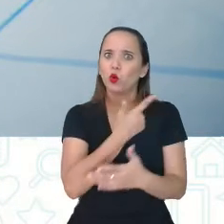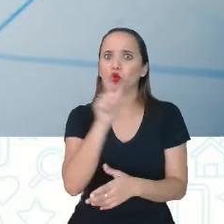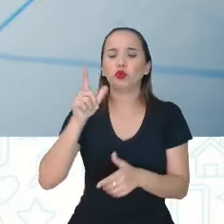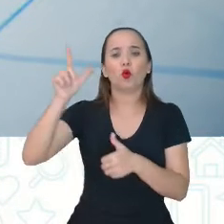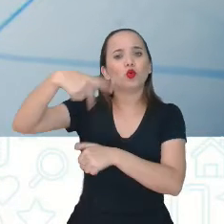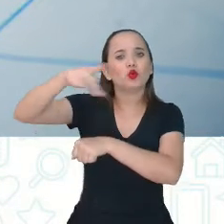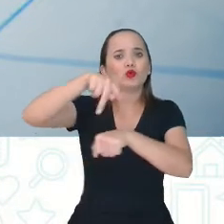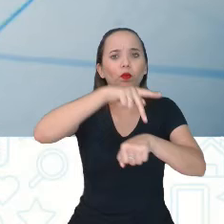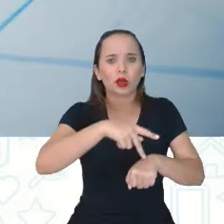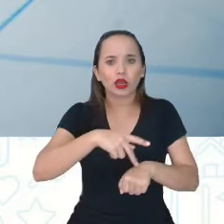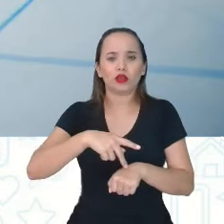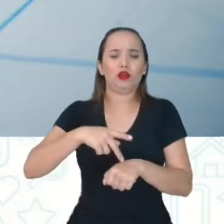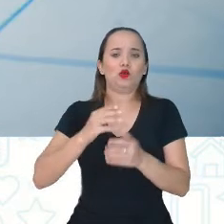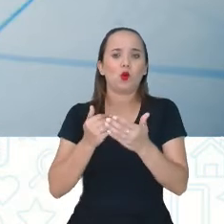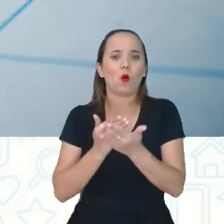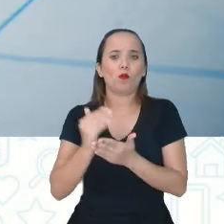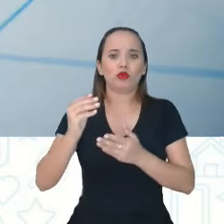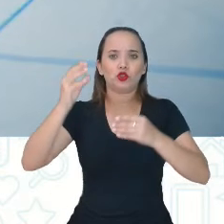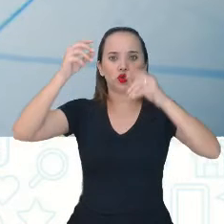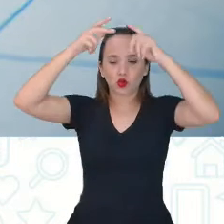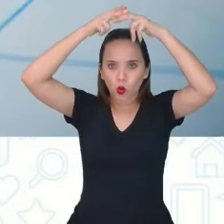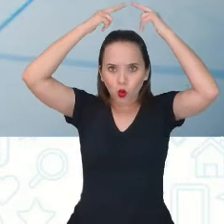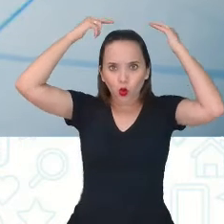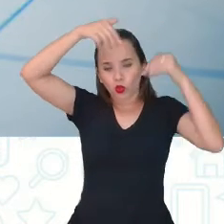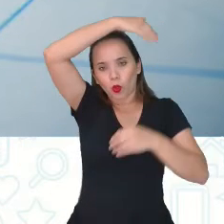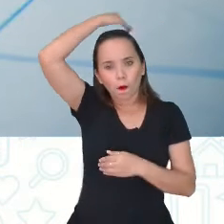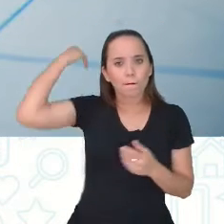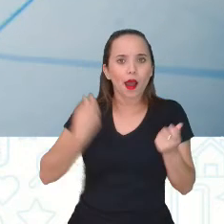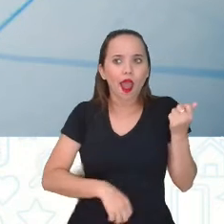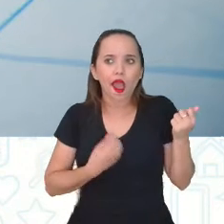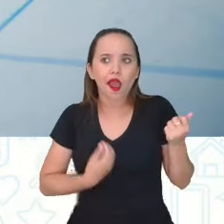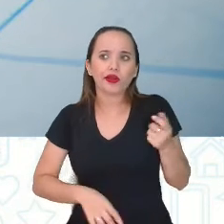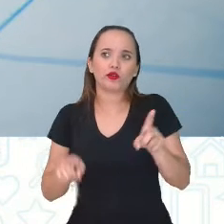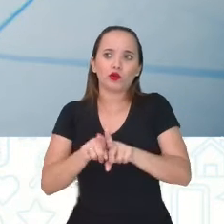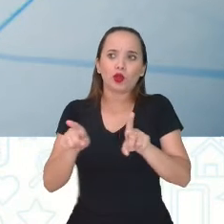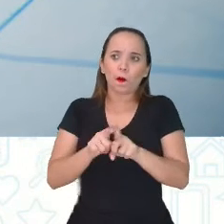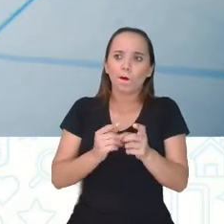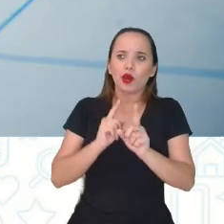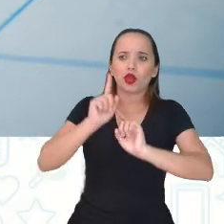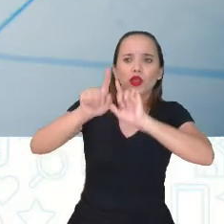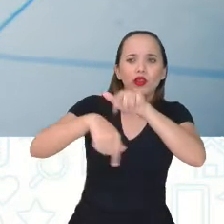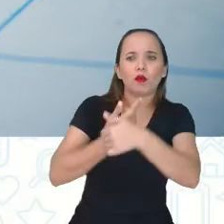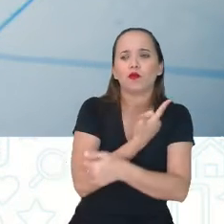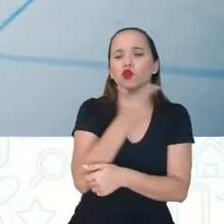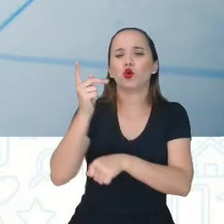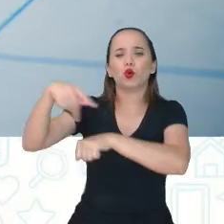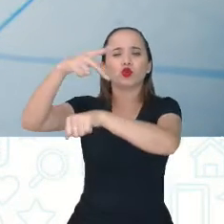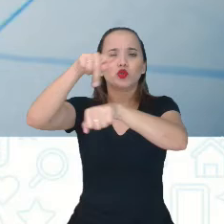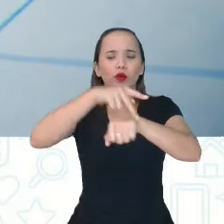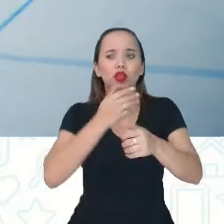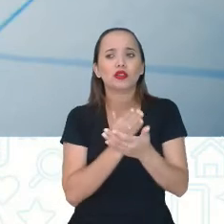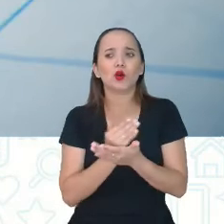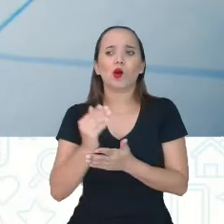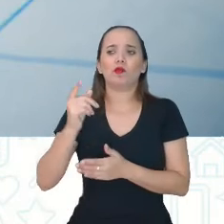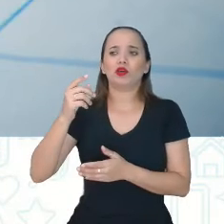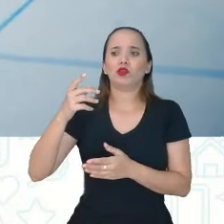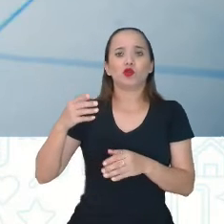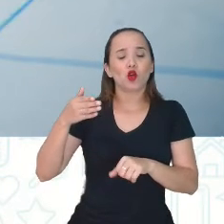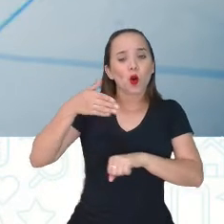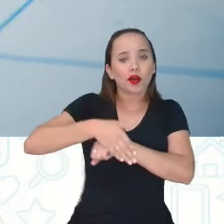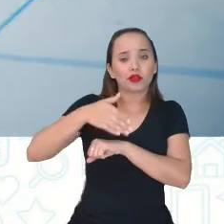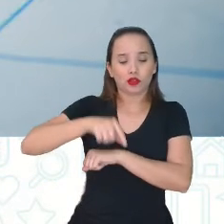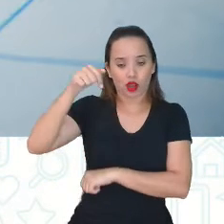países, e passaram a implementar, como o Brasil, a Índia, Filipinas. Então, quando teve